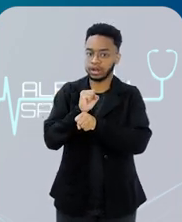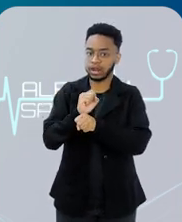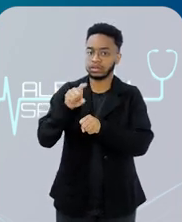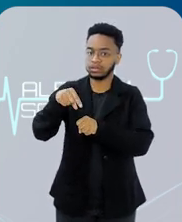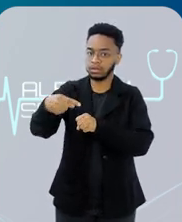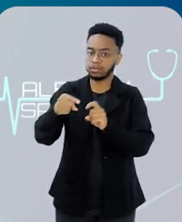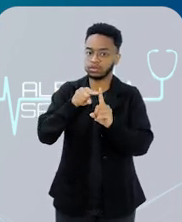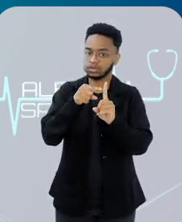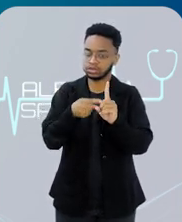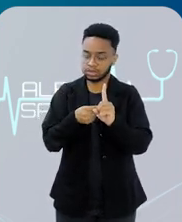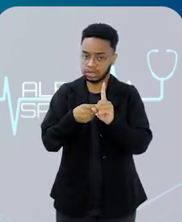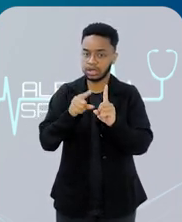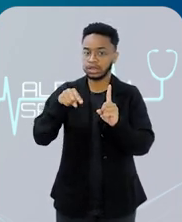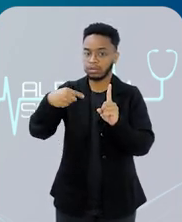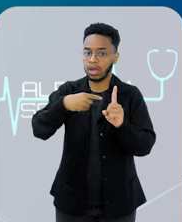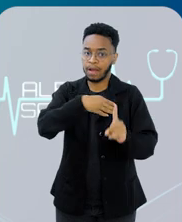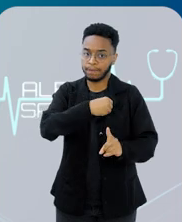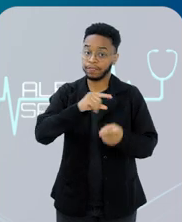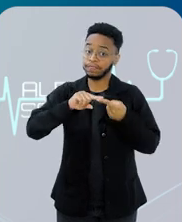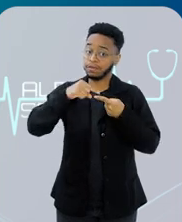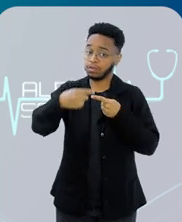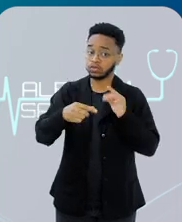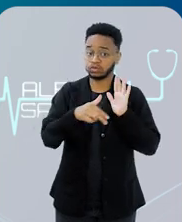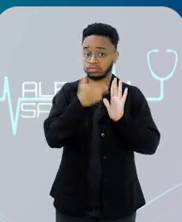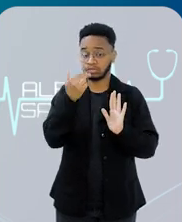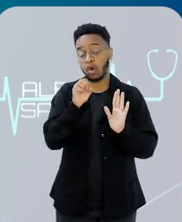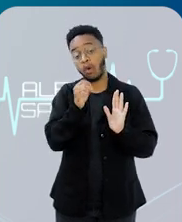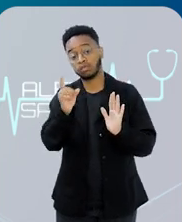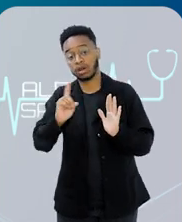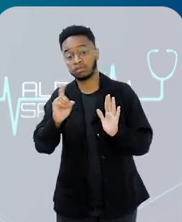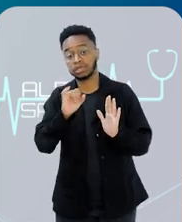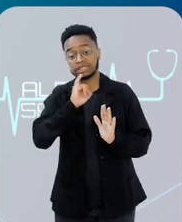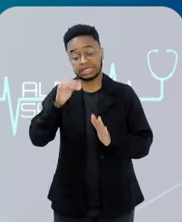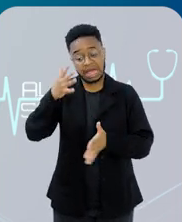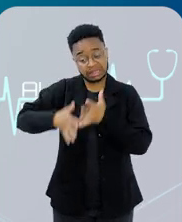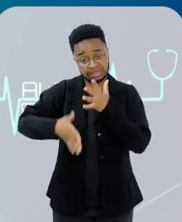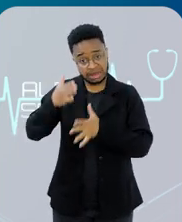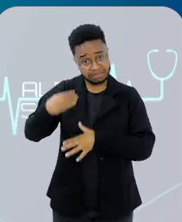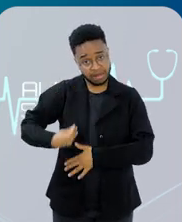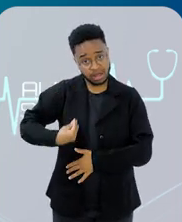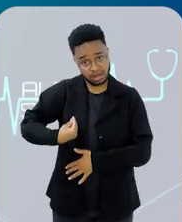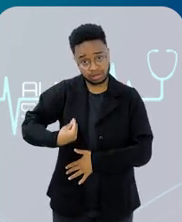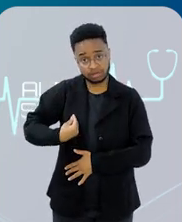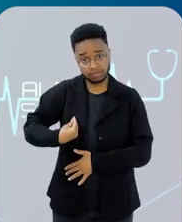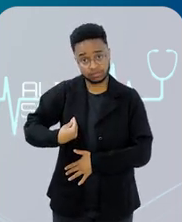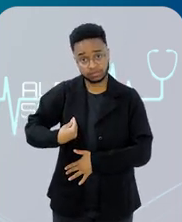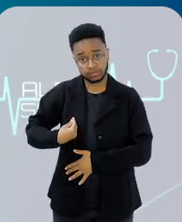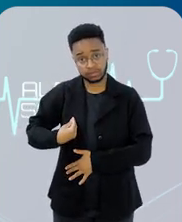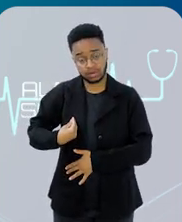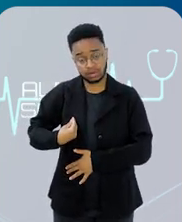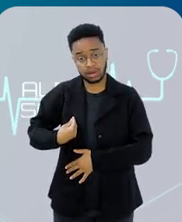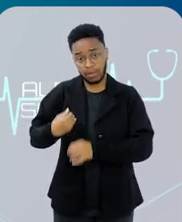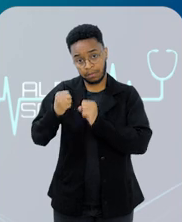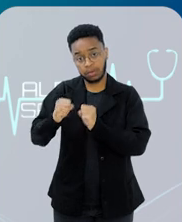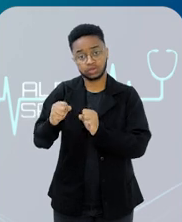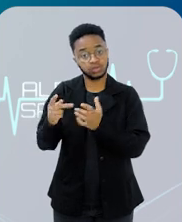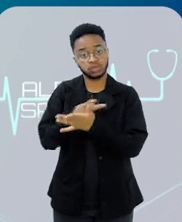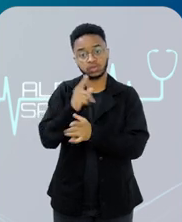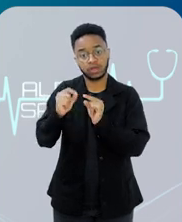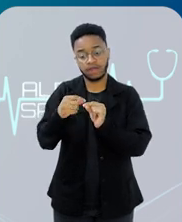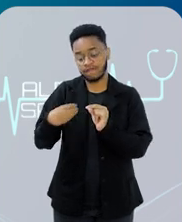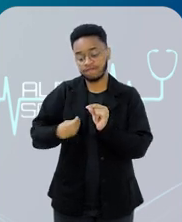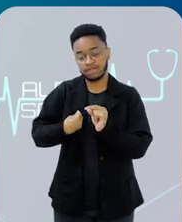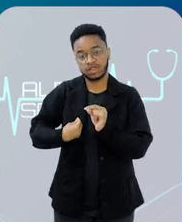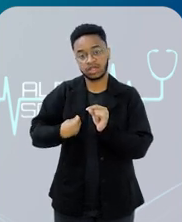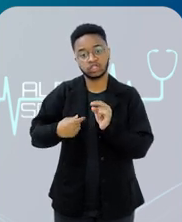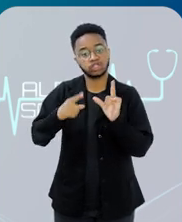gestar, amamentar e operar, ou não, ou é uma situação incapacitante, que aquilo leva a queda de qualidade